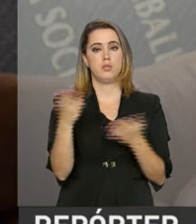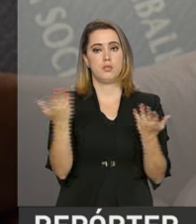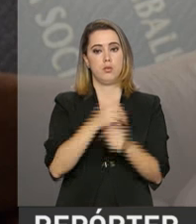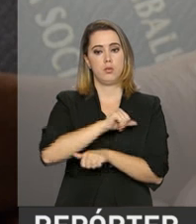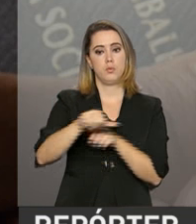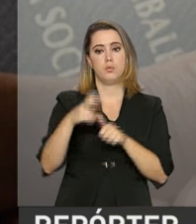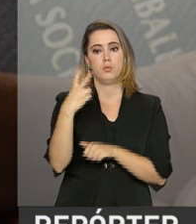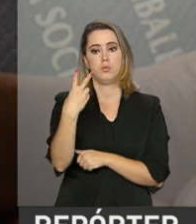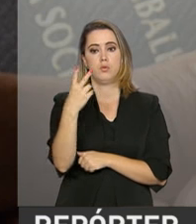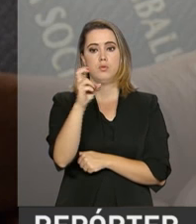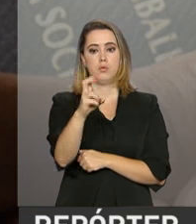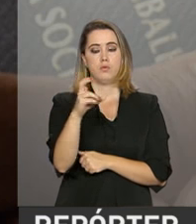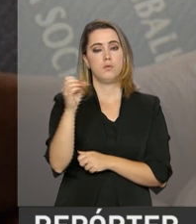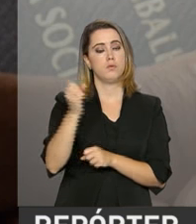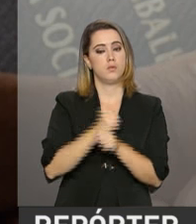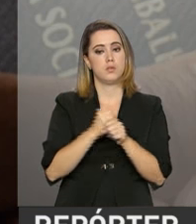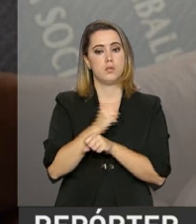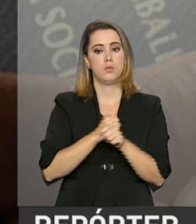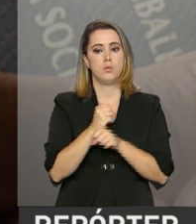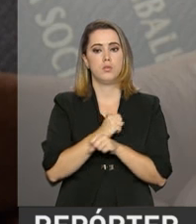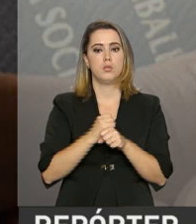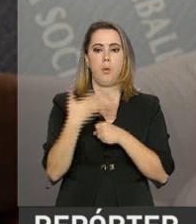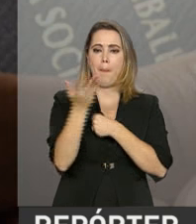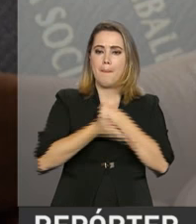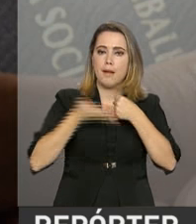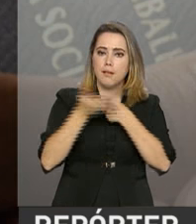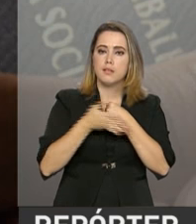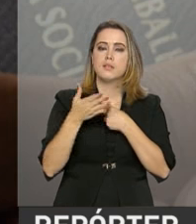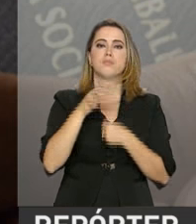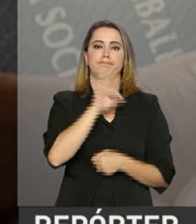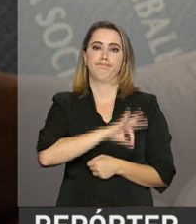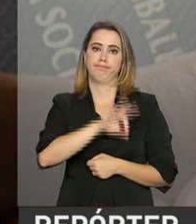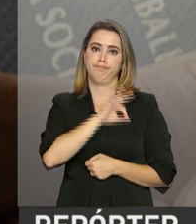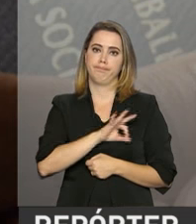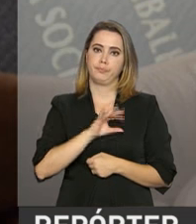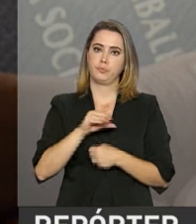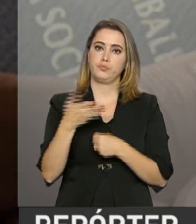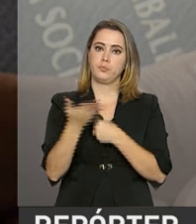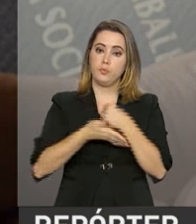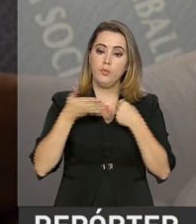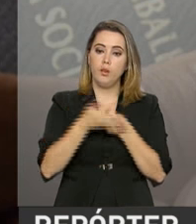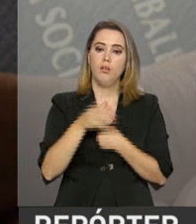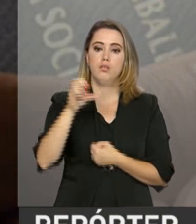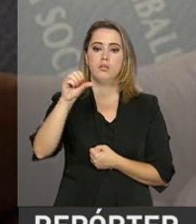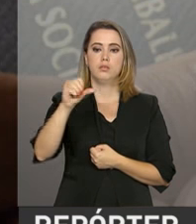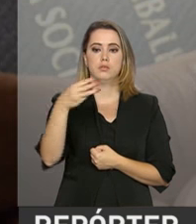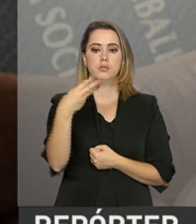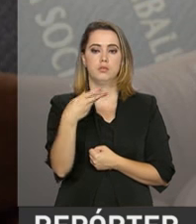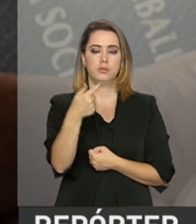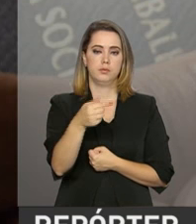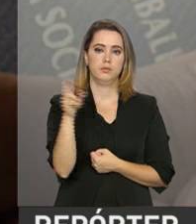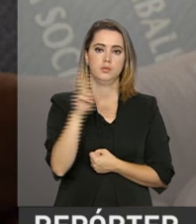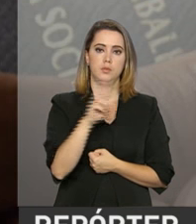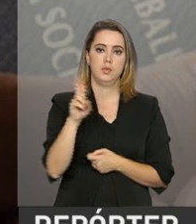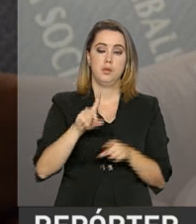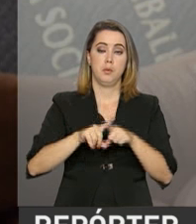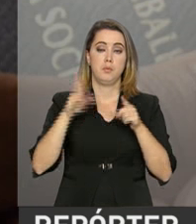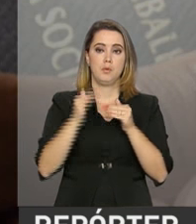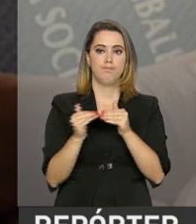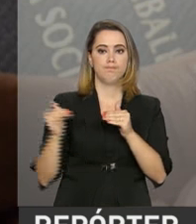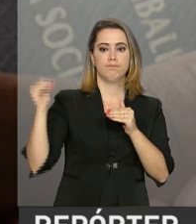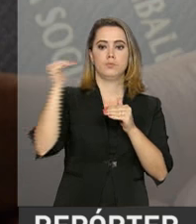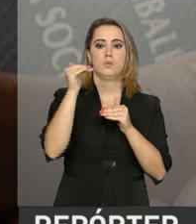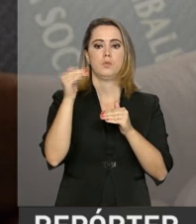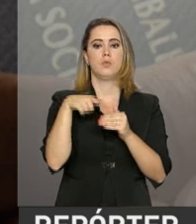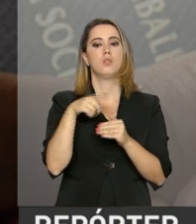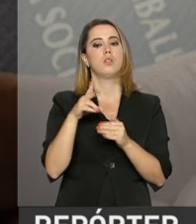anos. O menor benefício continua sendo o salário mínimo, atualmente de R$ 937. Já o maior é